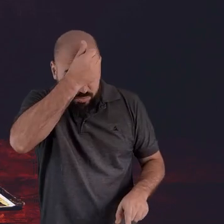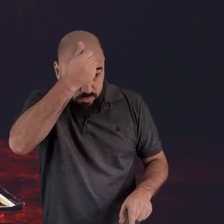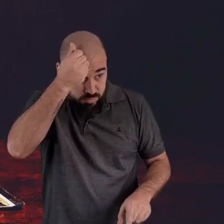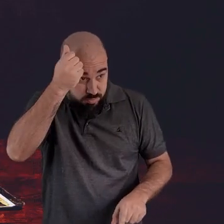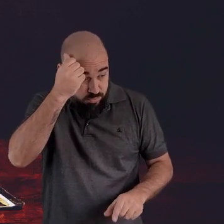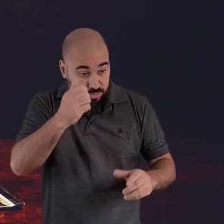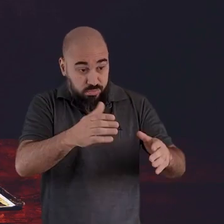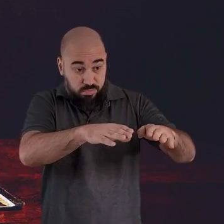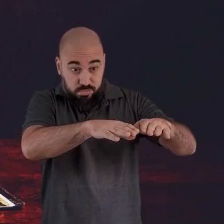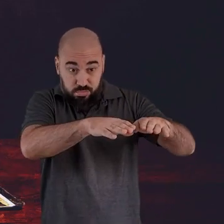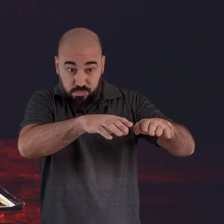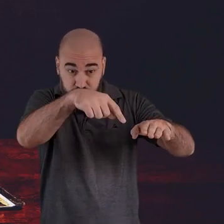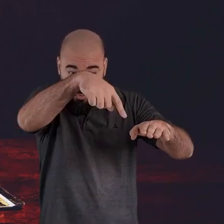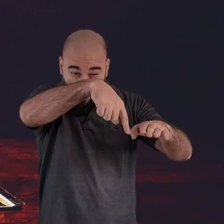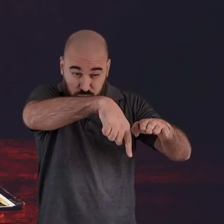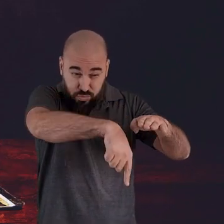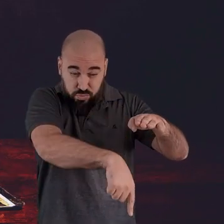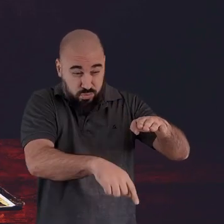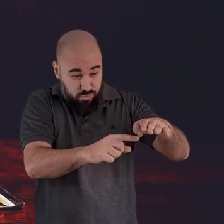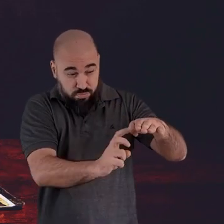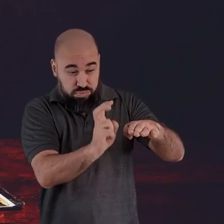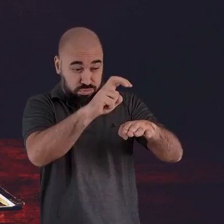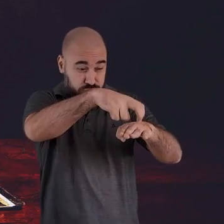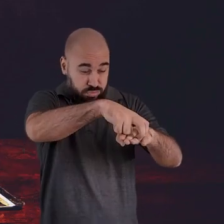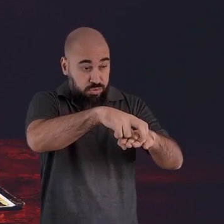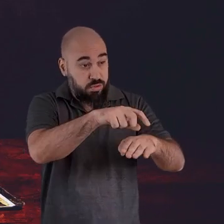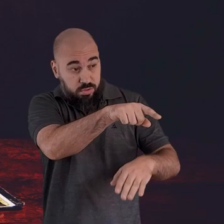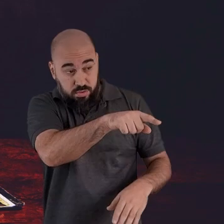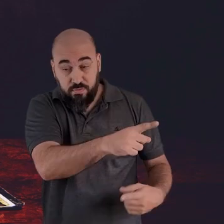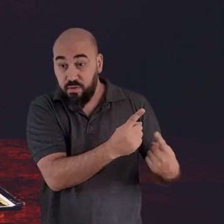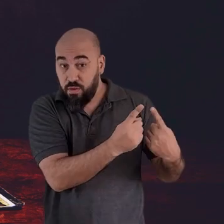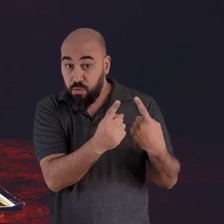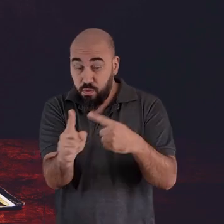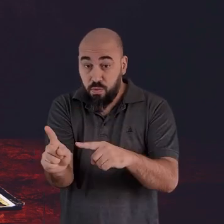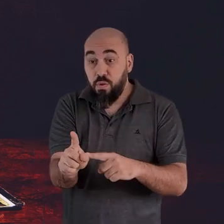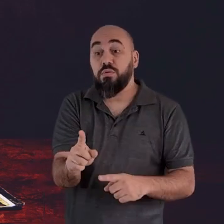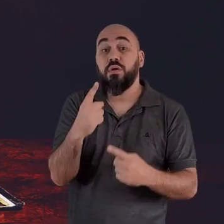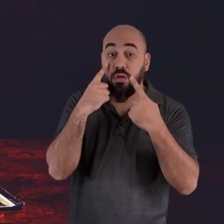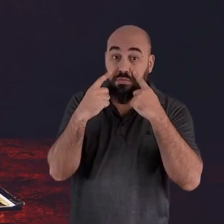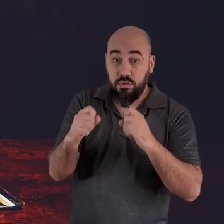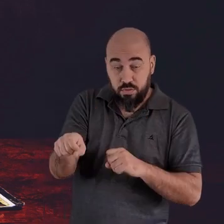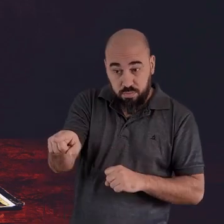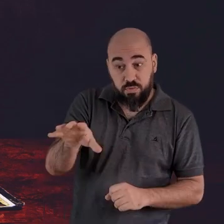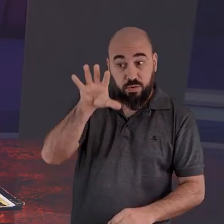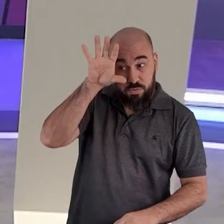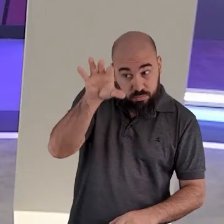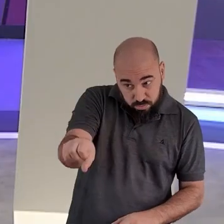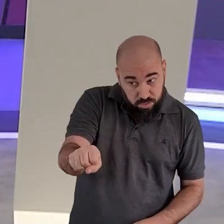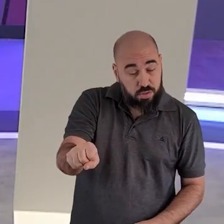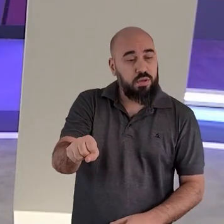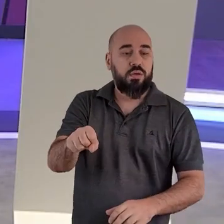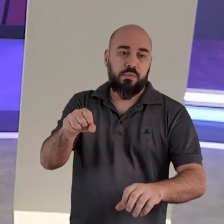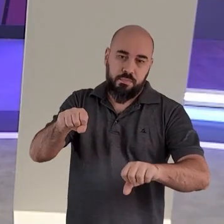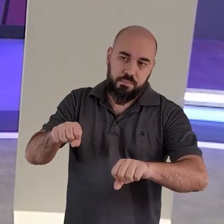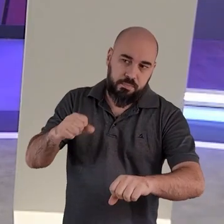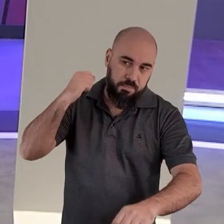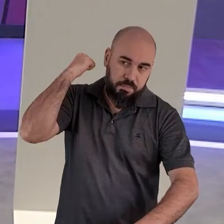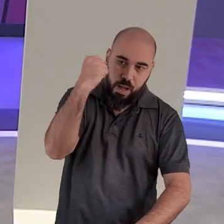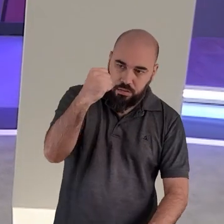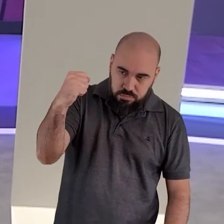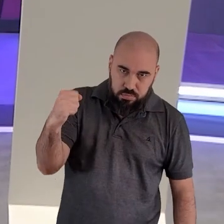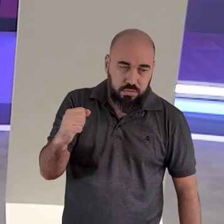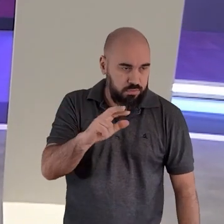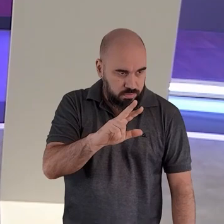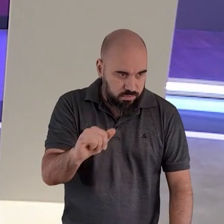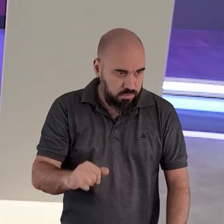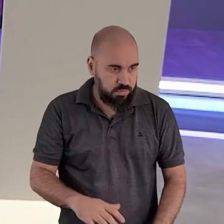abismo pelejará contra elas e as vencerá e matará. Sabe dizer assim, pastor,